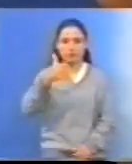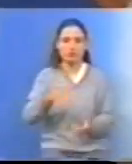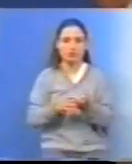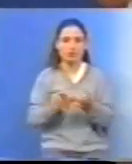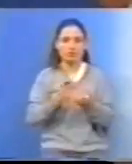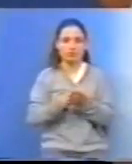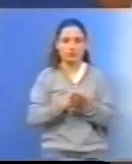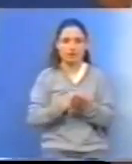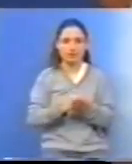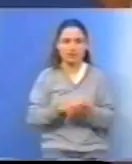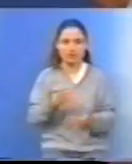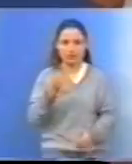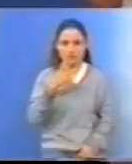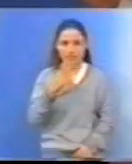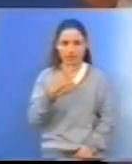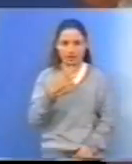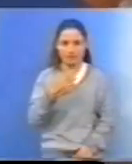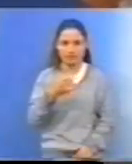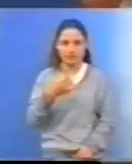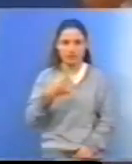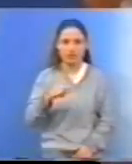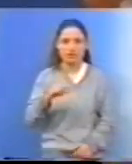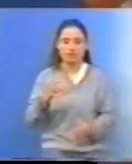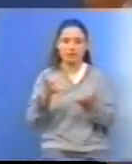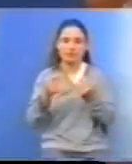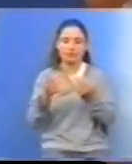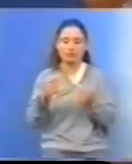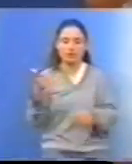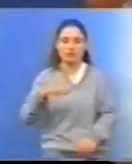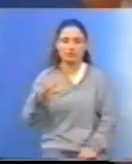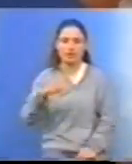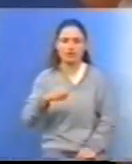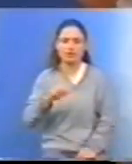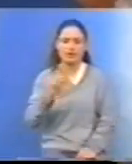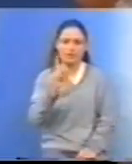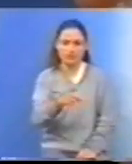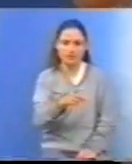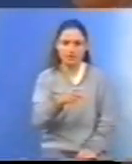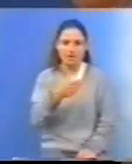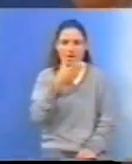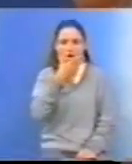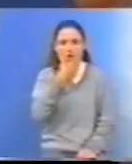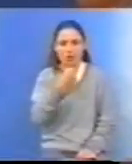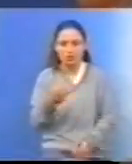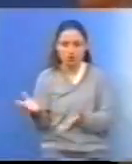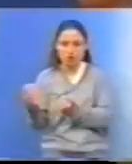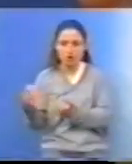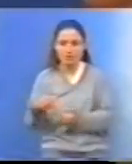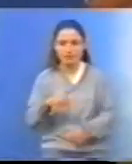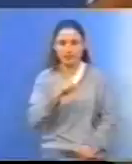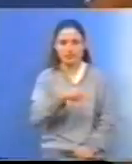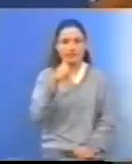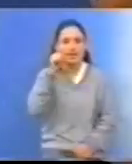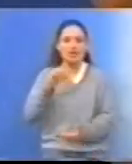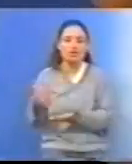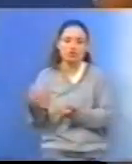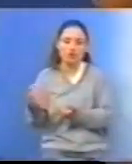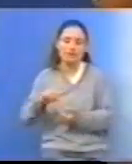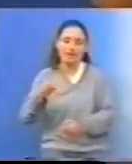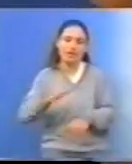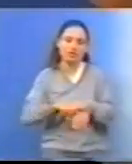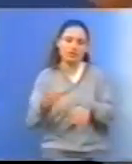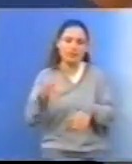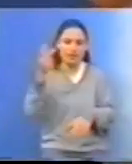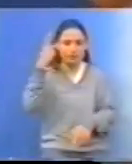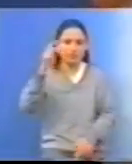me convidaram para ir numa zona, e lá eu tive, aos 17 anos, estava no grupo de